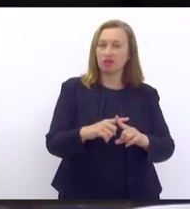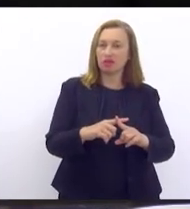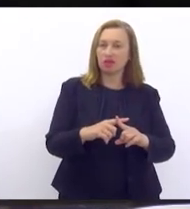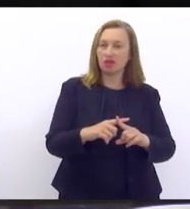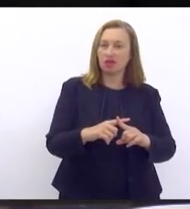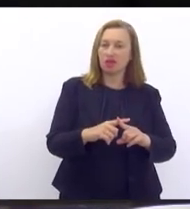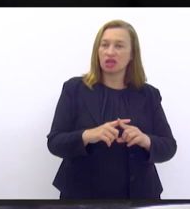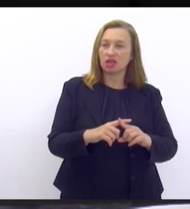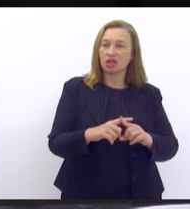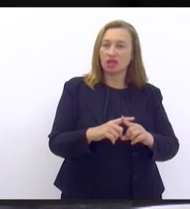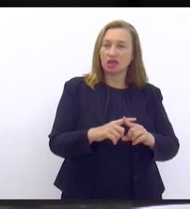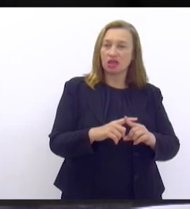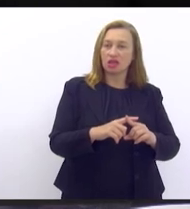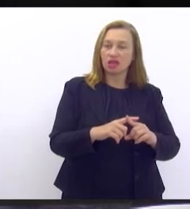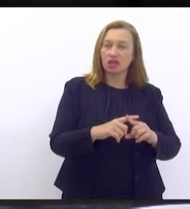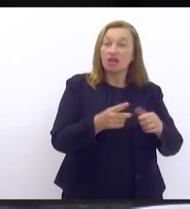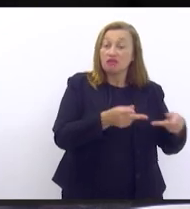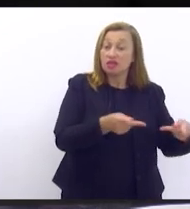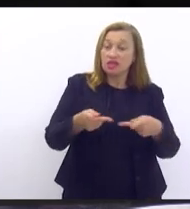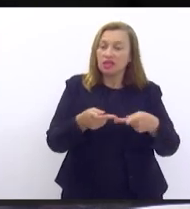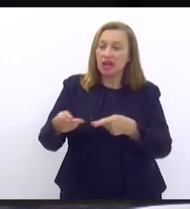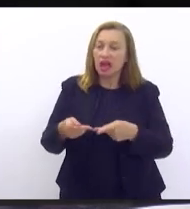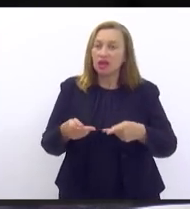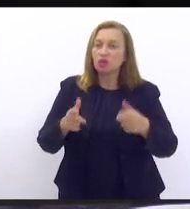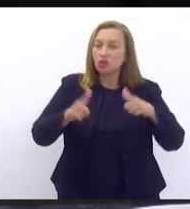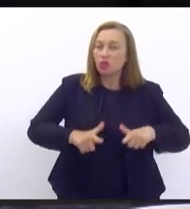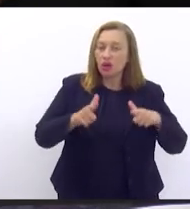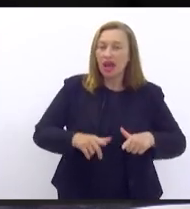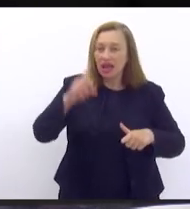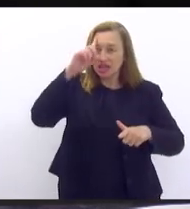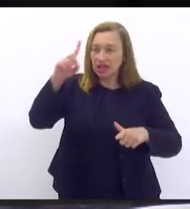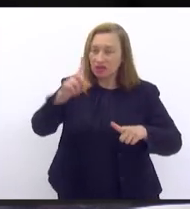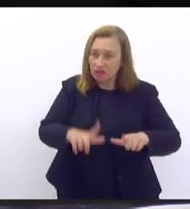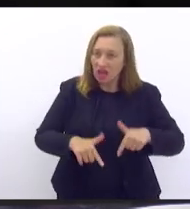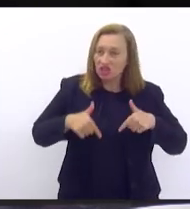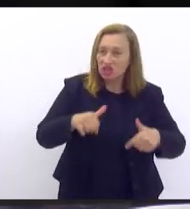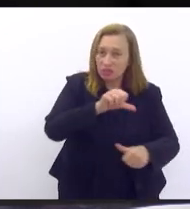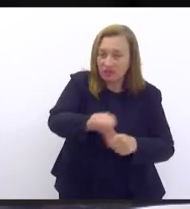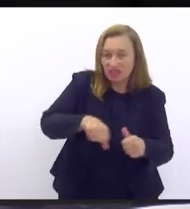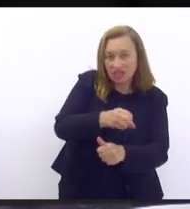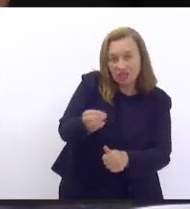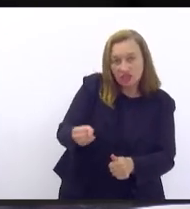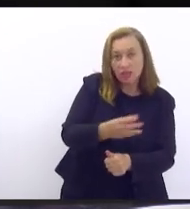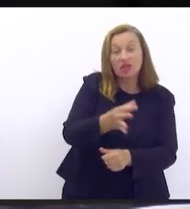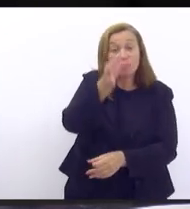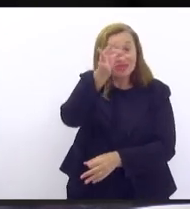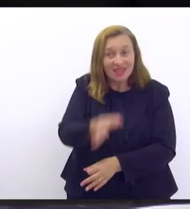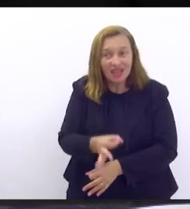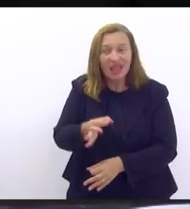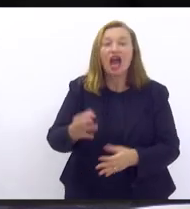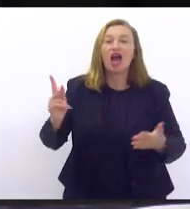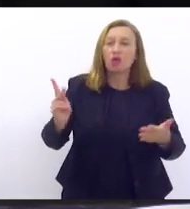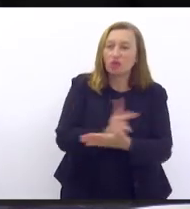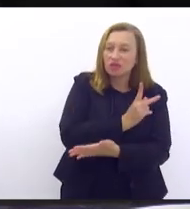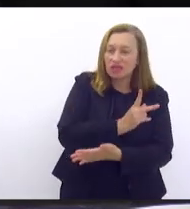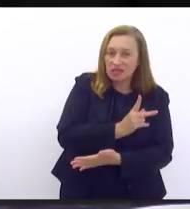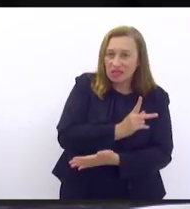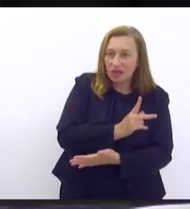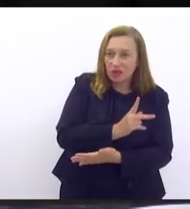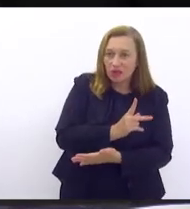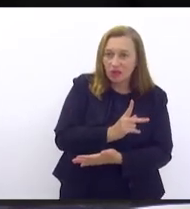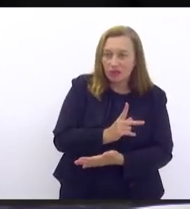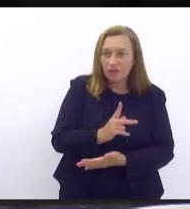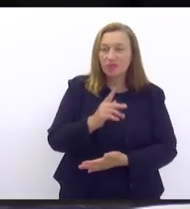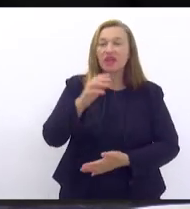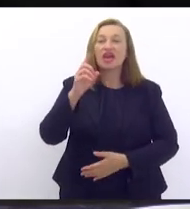nos lugares onde era fundamental que Deus usasse para fazer a transformação correta. Assim aconteceu com Eros Biondini em